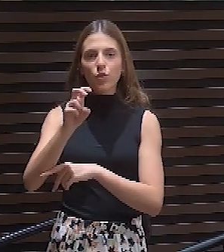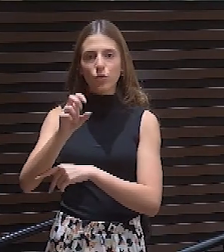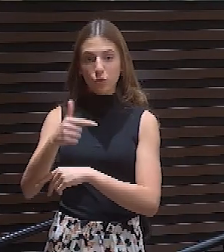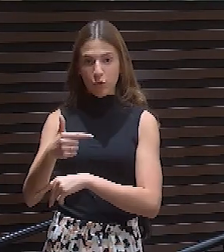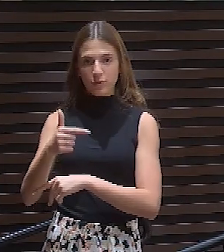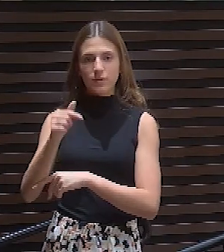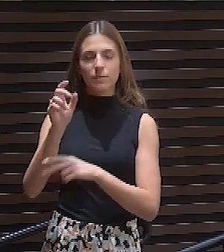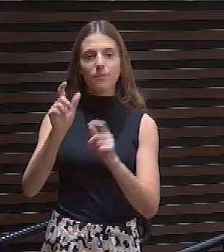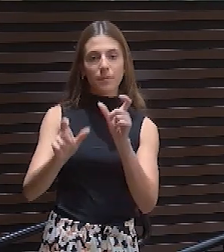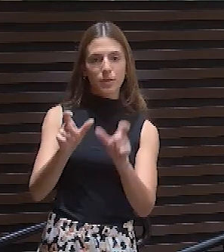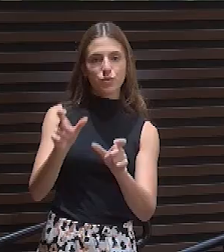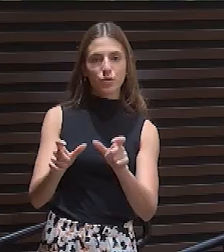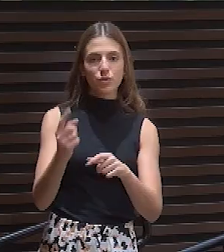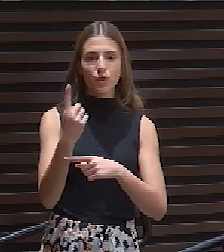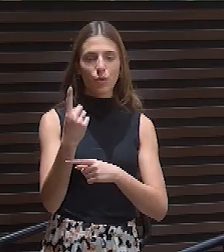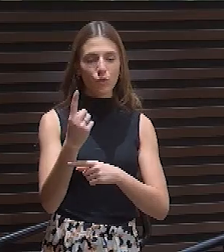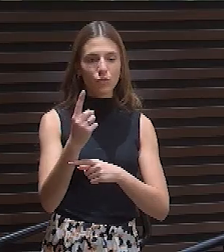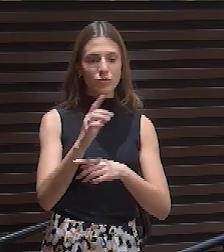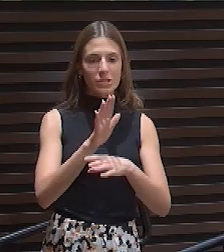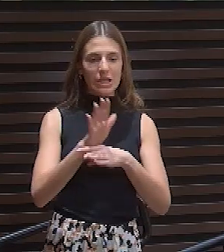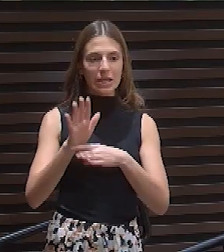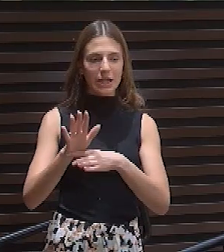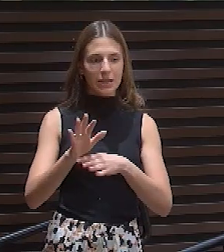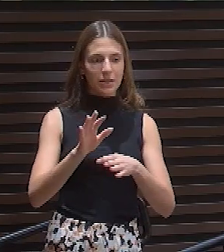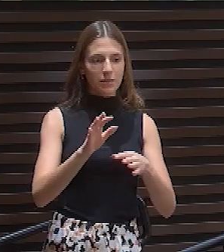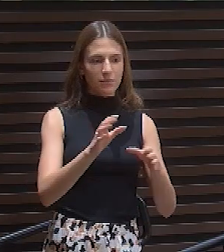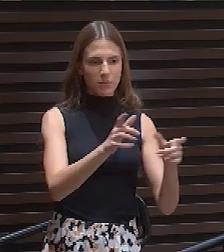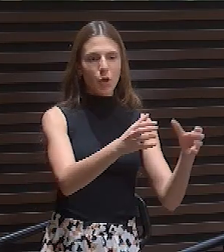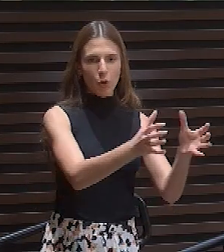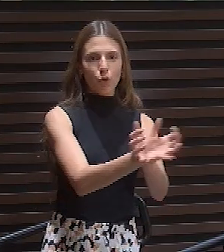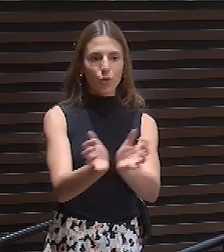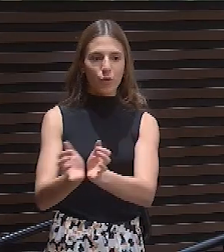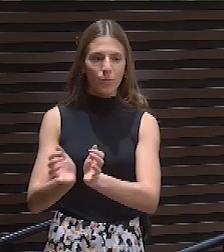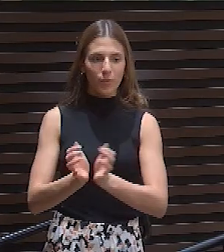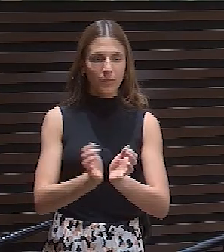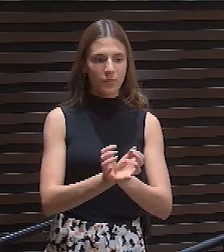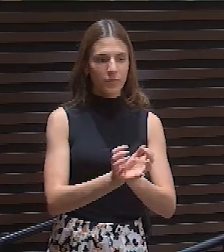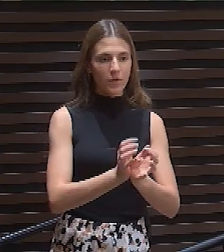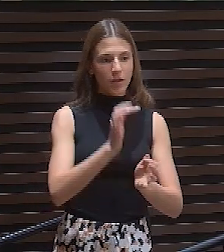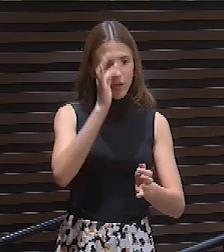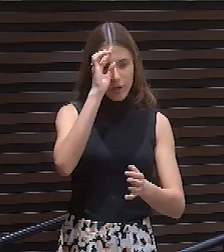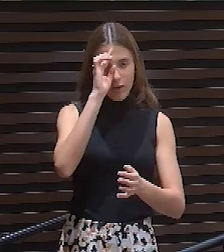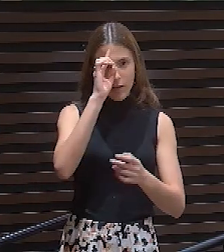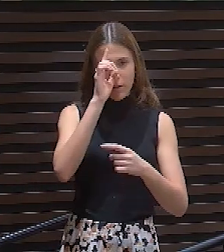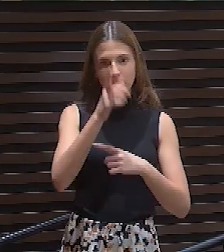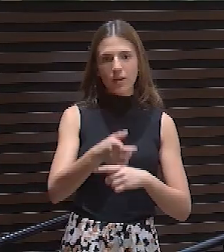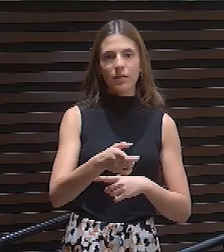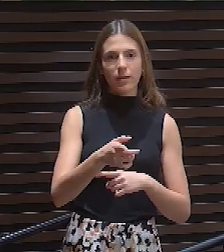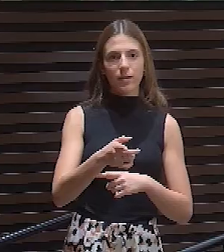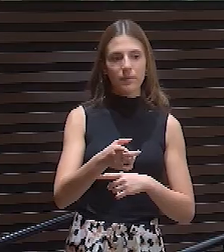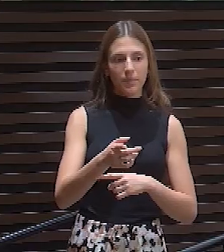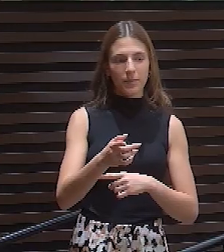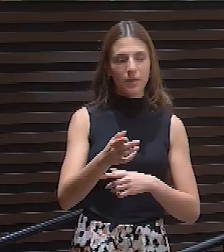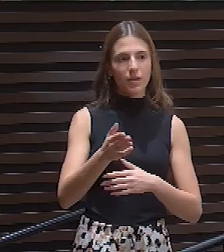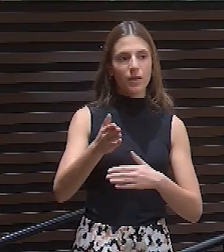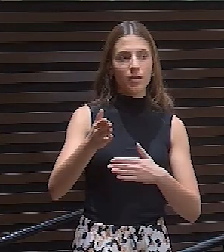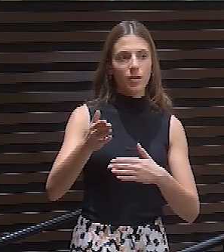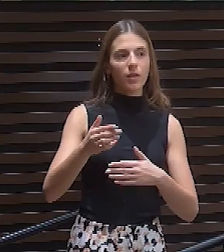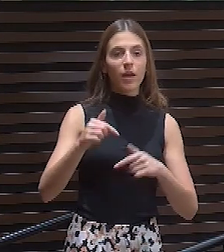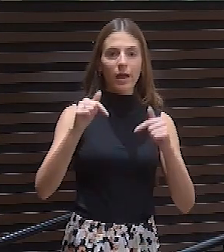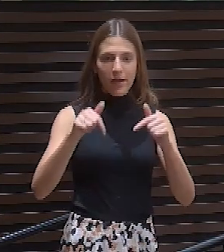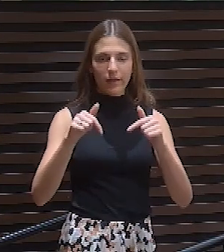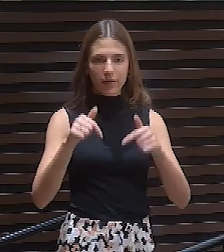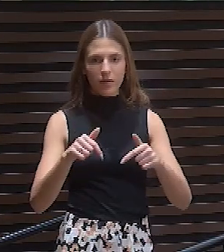tribo, e ordenai-lhe dizendo: daqui do meio do Jordão, do